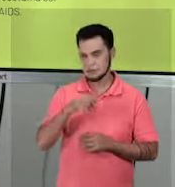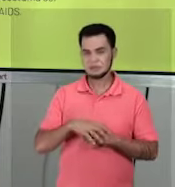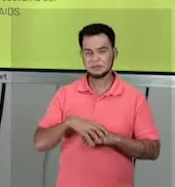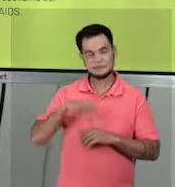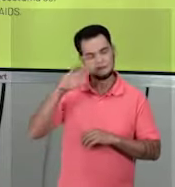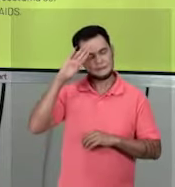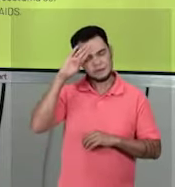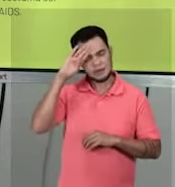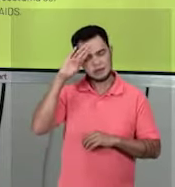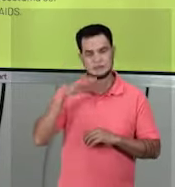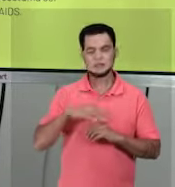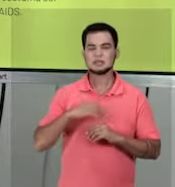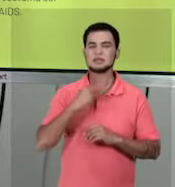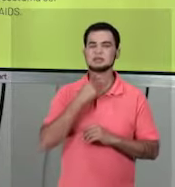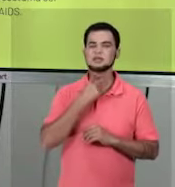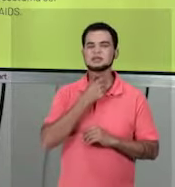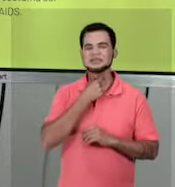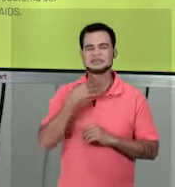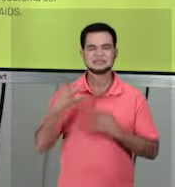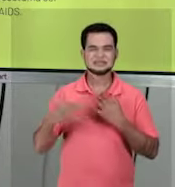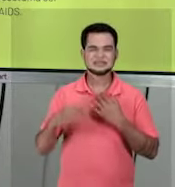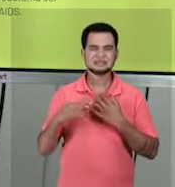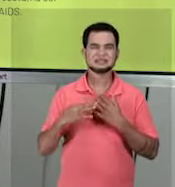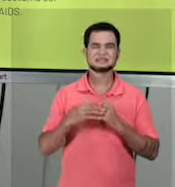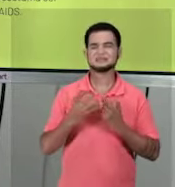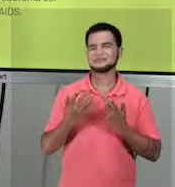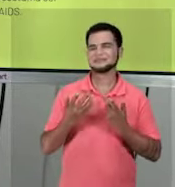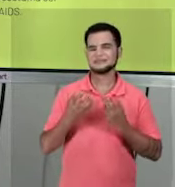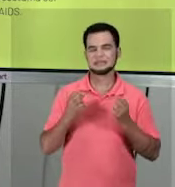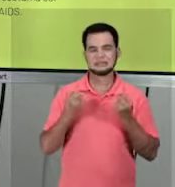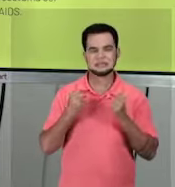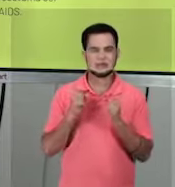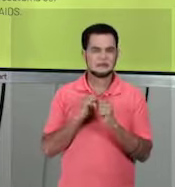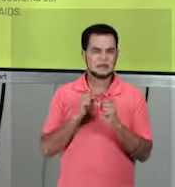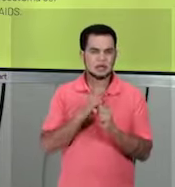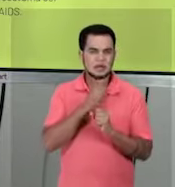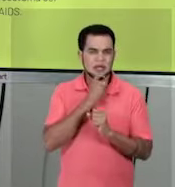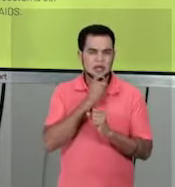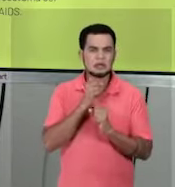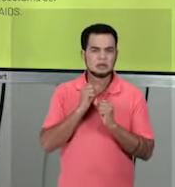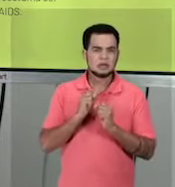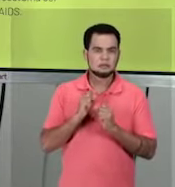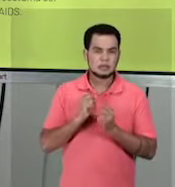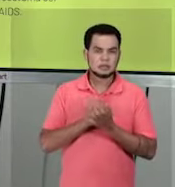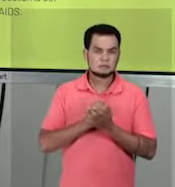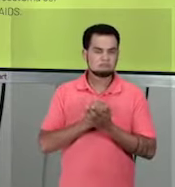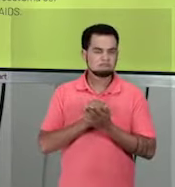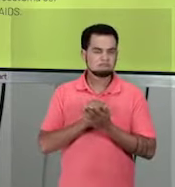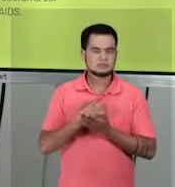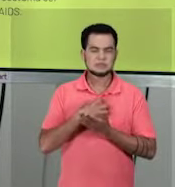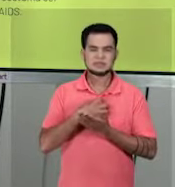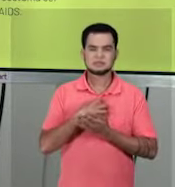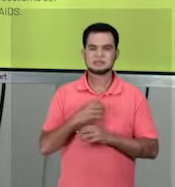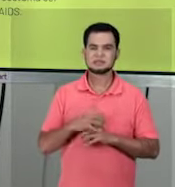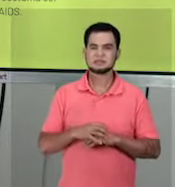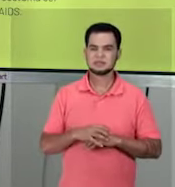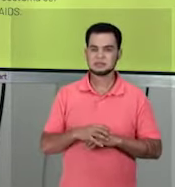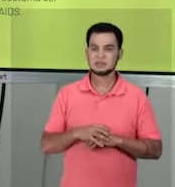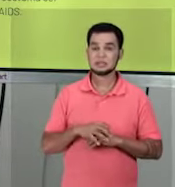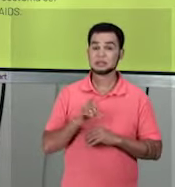febre, dor de garganta, fadiga, calafrios. Esses sintomas são inicialmente nos